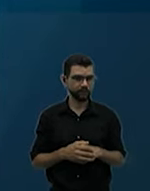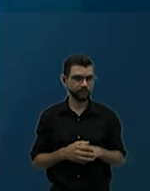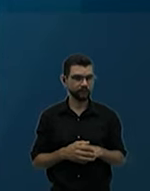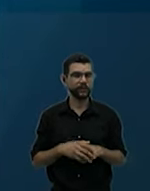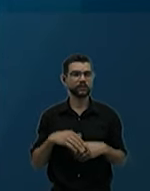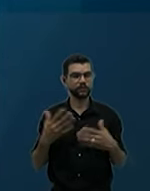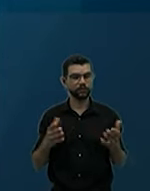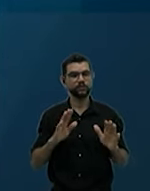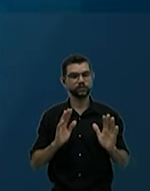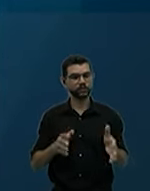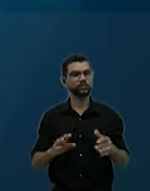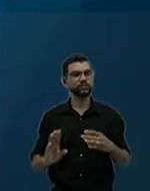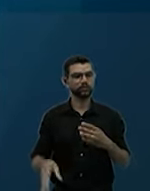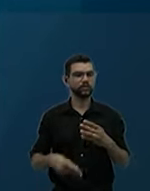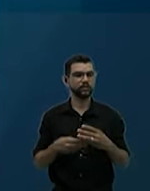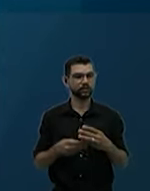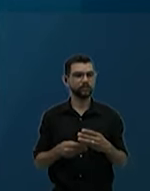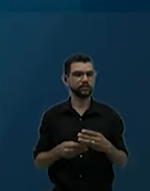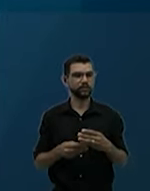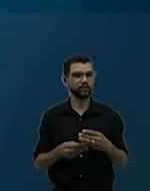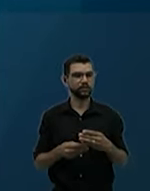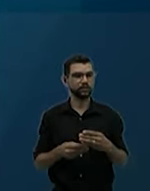ao final,